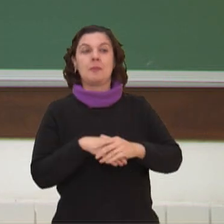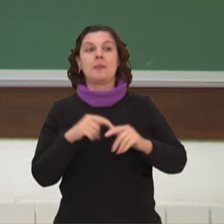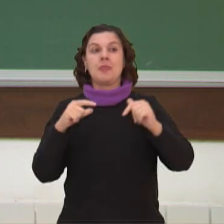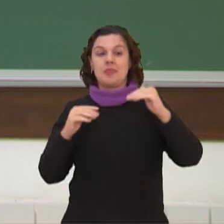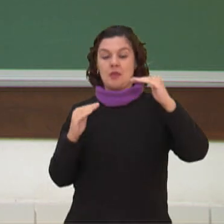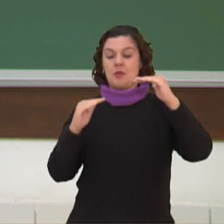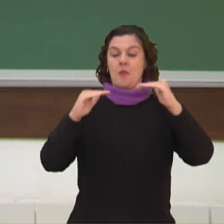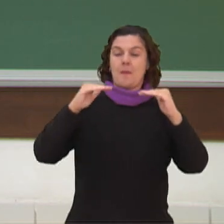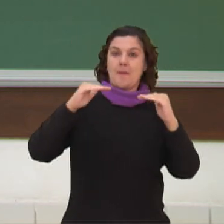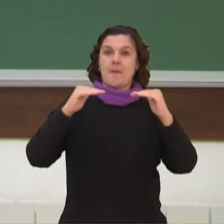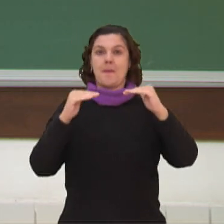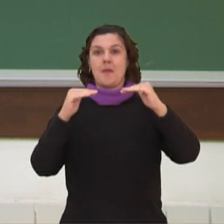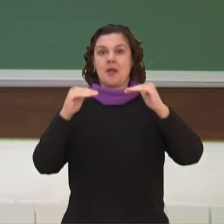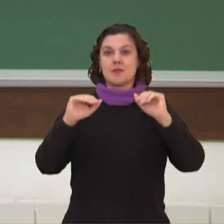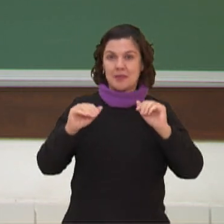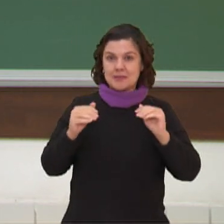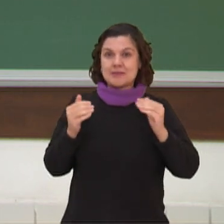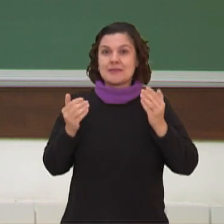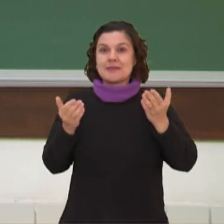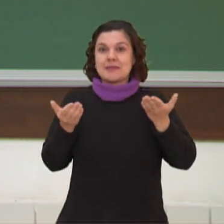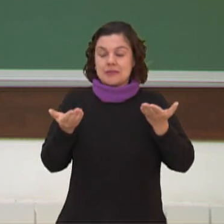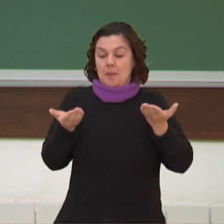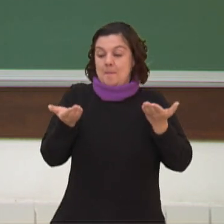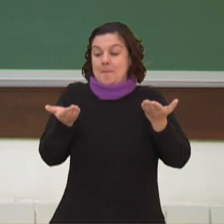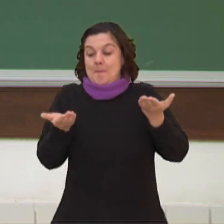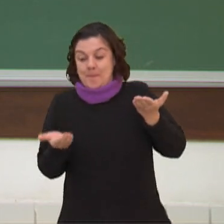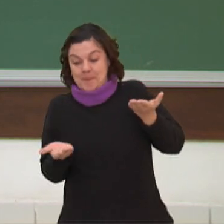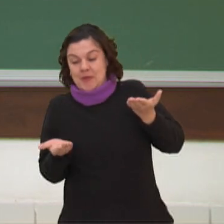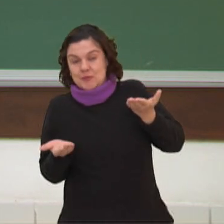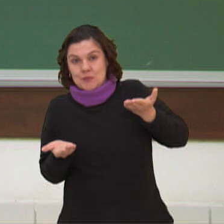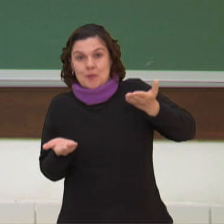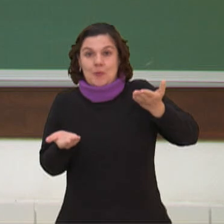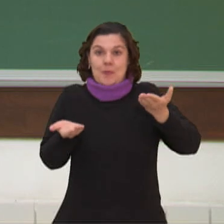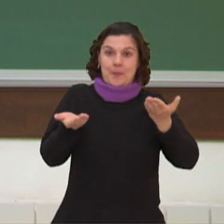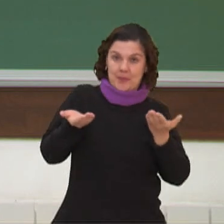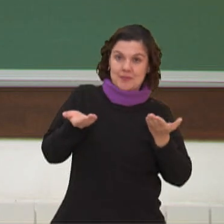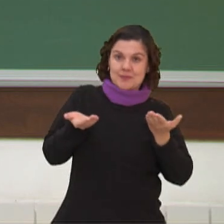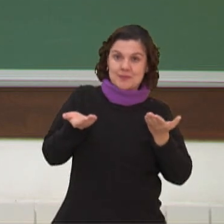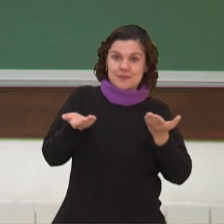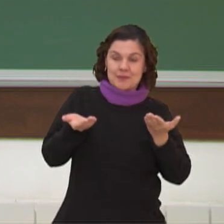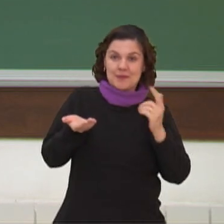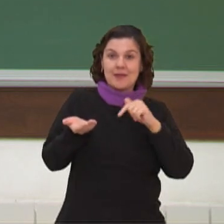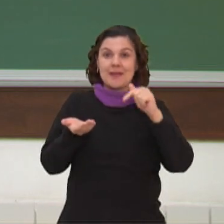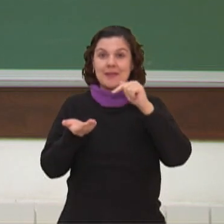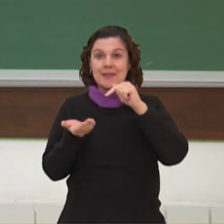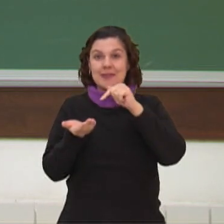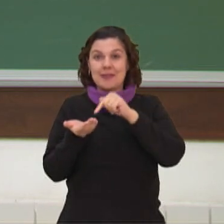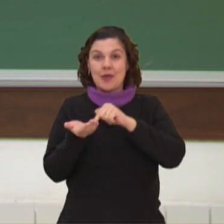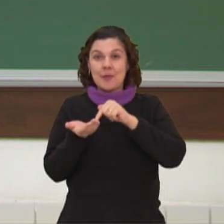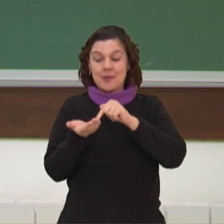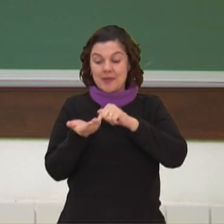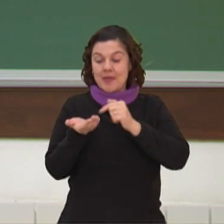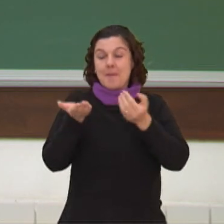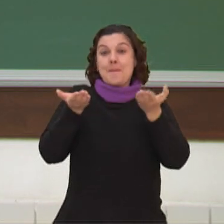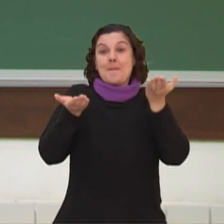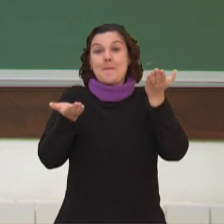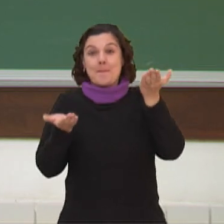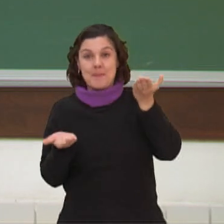uma balança, nós temos um peso maior no lado dos produtos